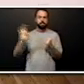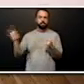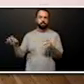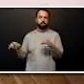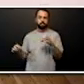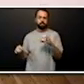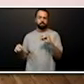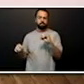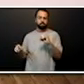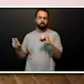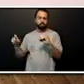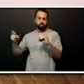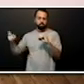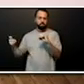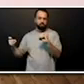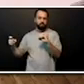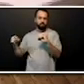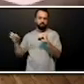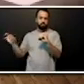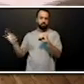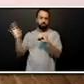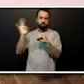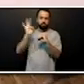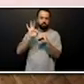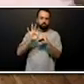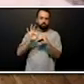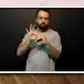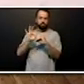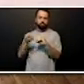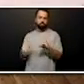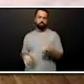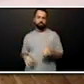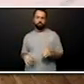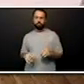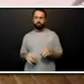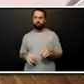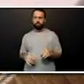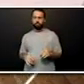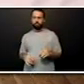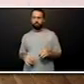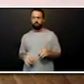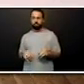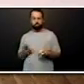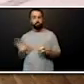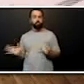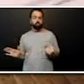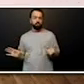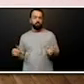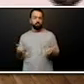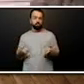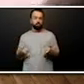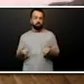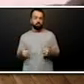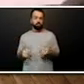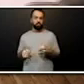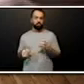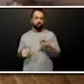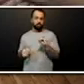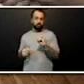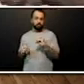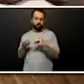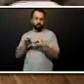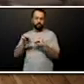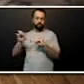do número até o 0. Só até o 0? Sim. Sempre